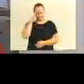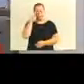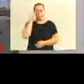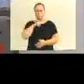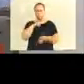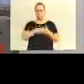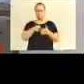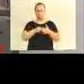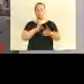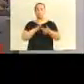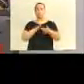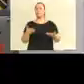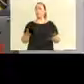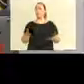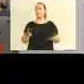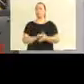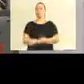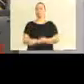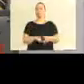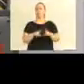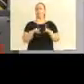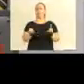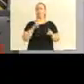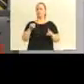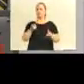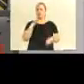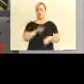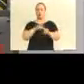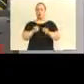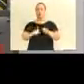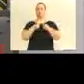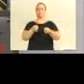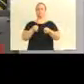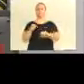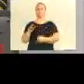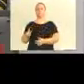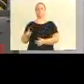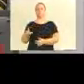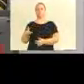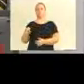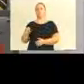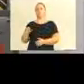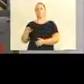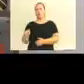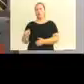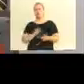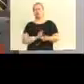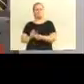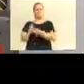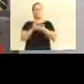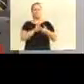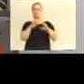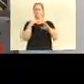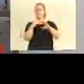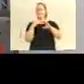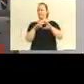necessárias. Ainda mais quando na defesa da Glória, você traz e-mails da empresa, traz